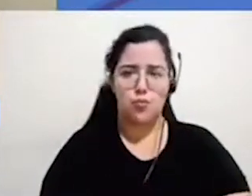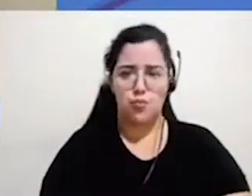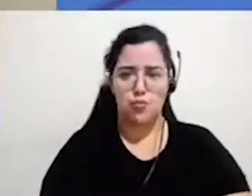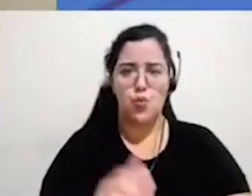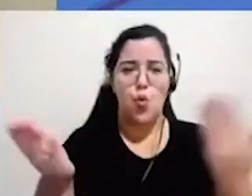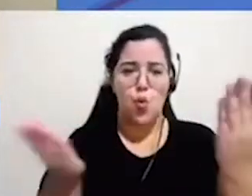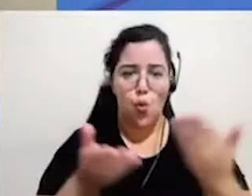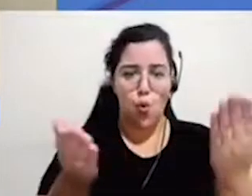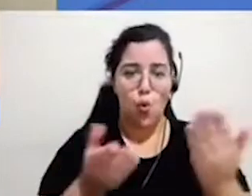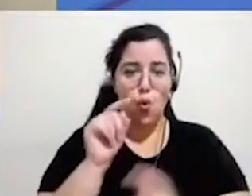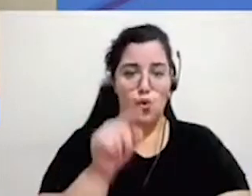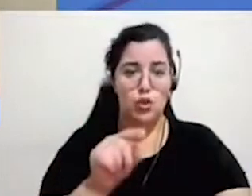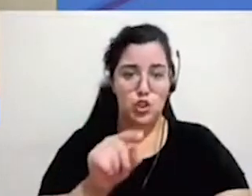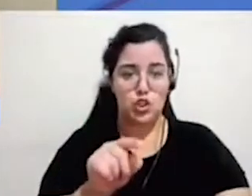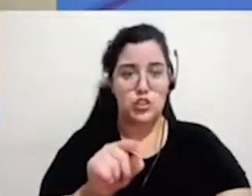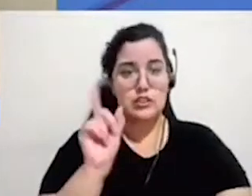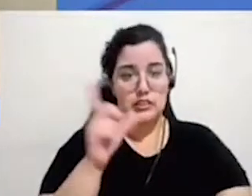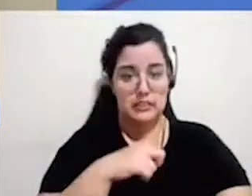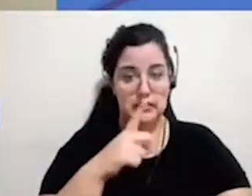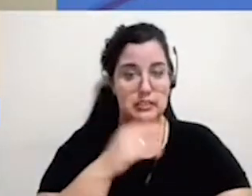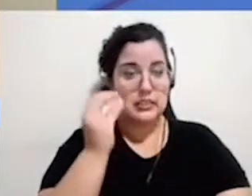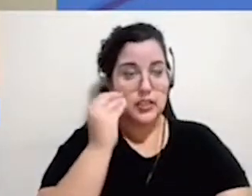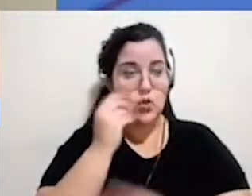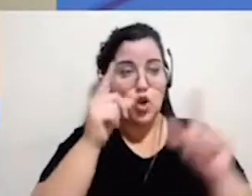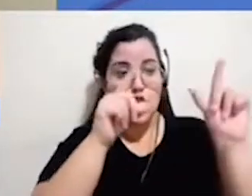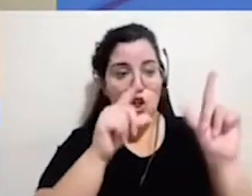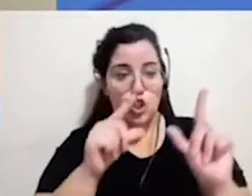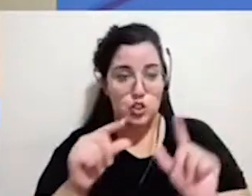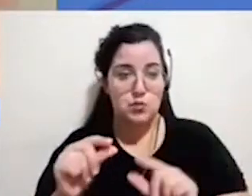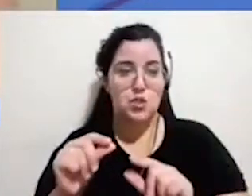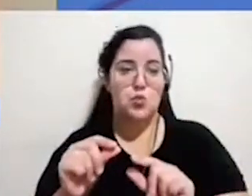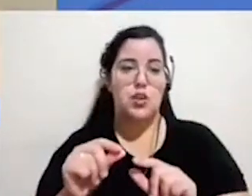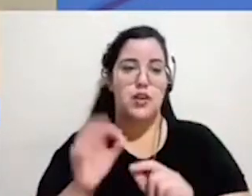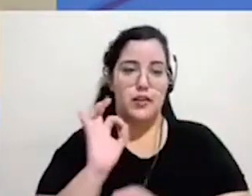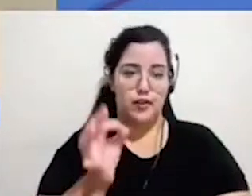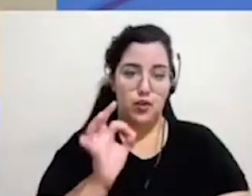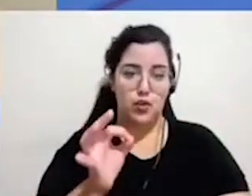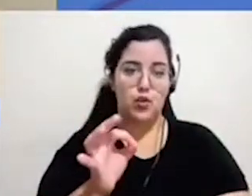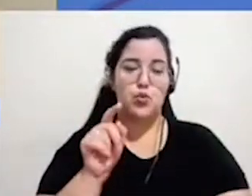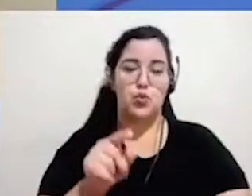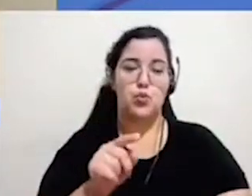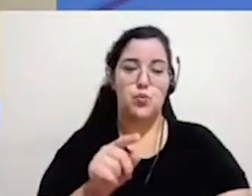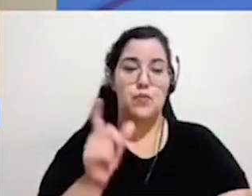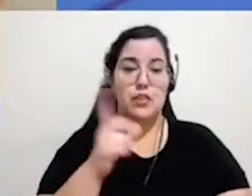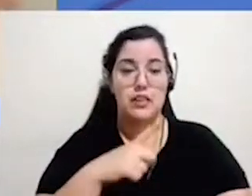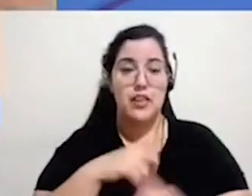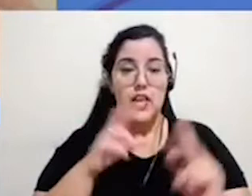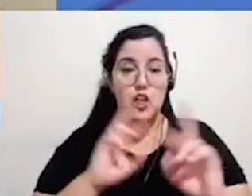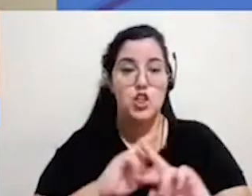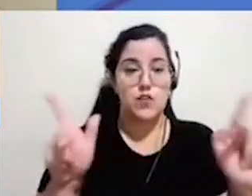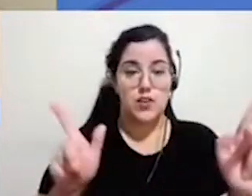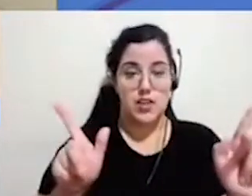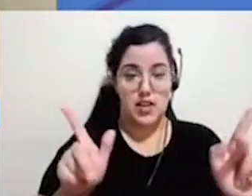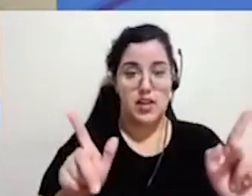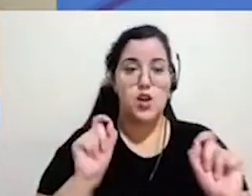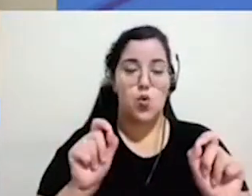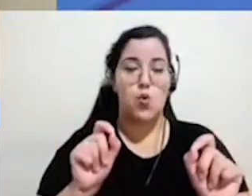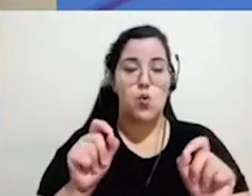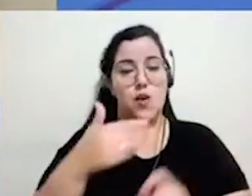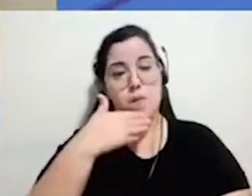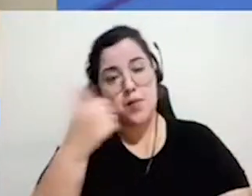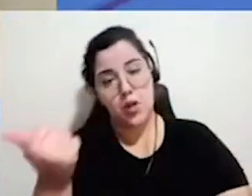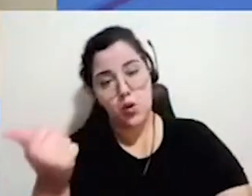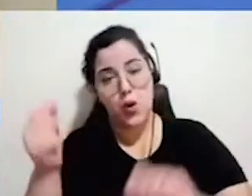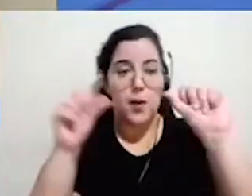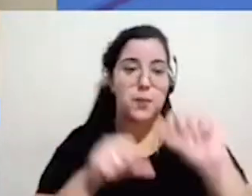assim, foi diminuindo as desigualdades. Isso significa dizer o seguinte, a diferença entre a melhor e a pior